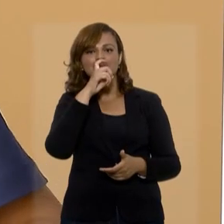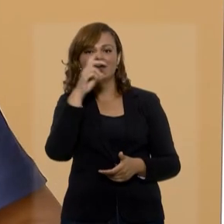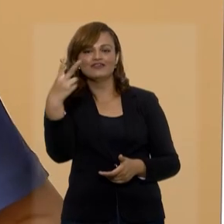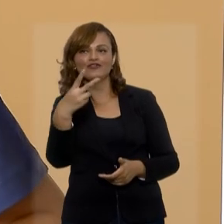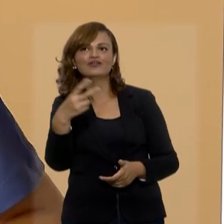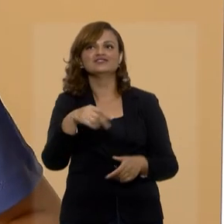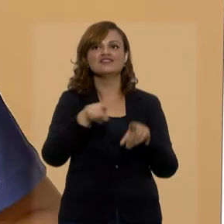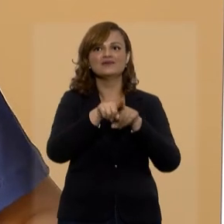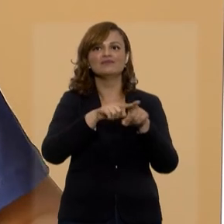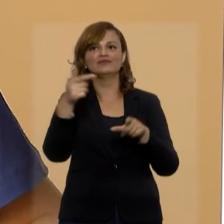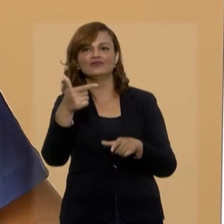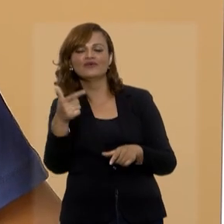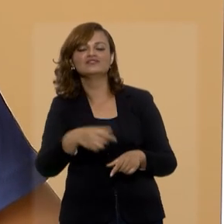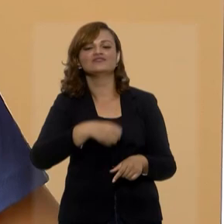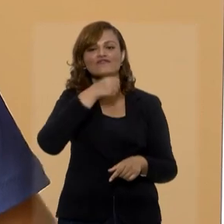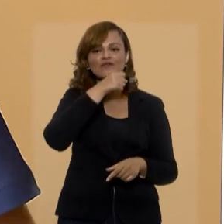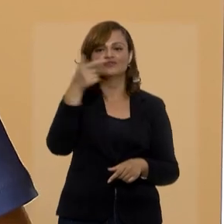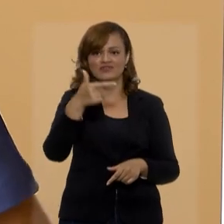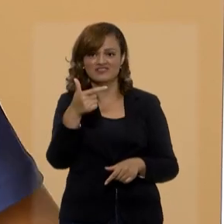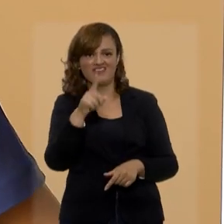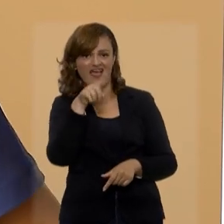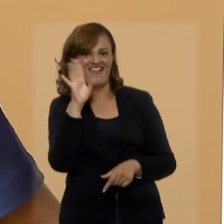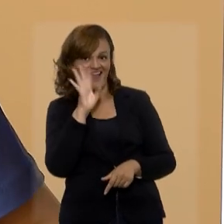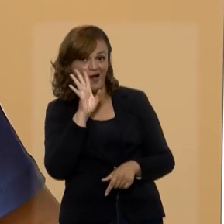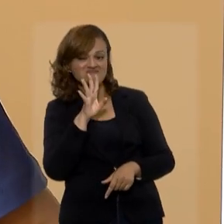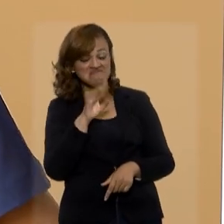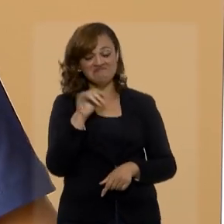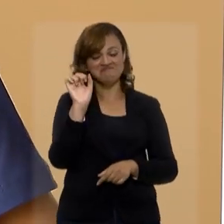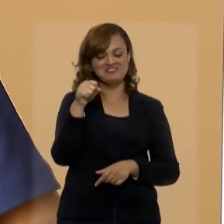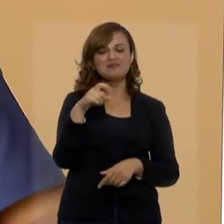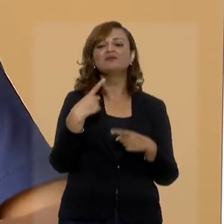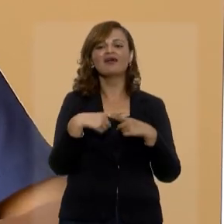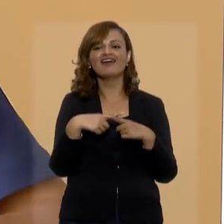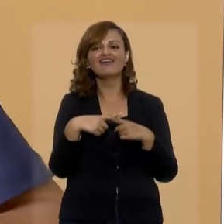pais, mais um irmão e mais dois vós. E você acha isso legal?